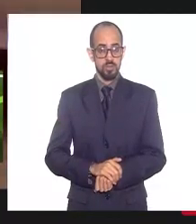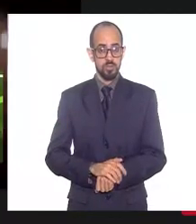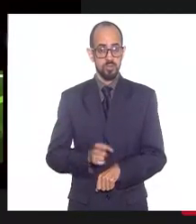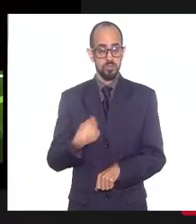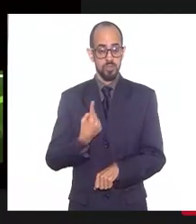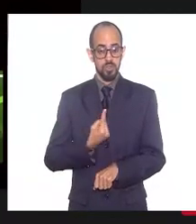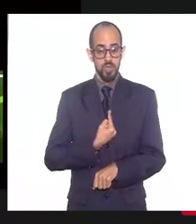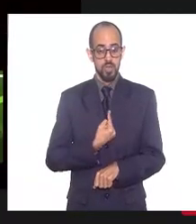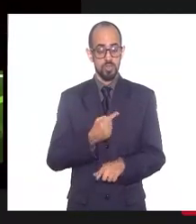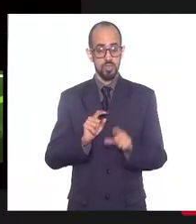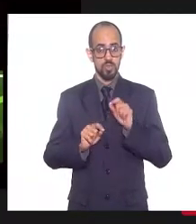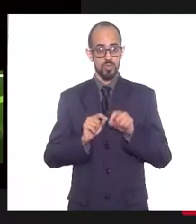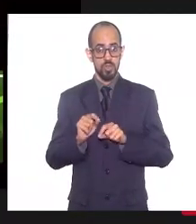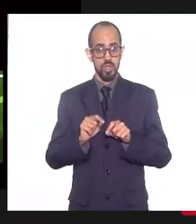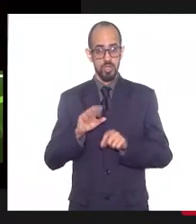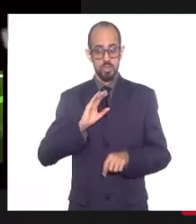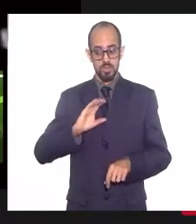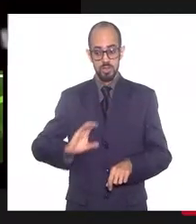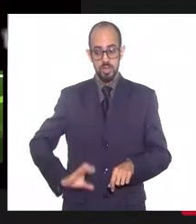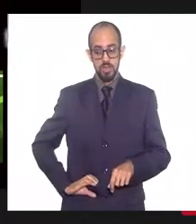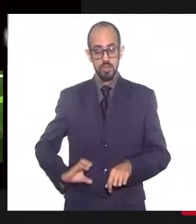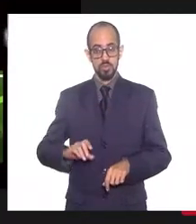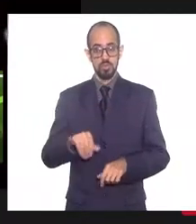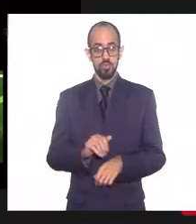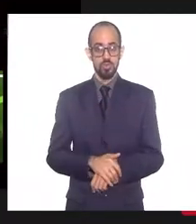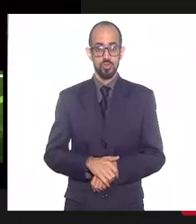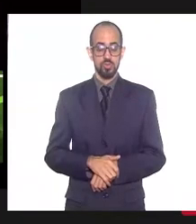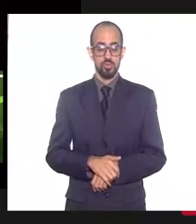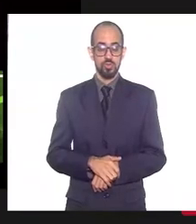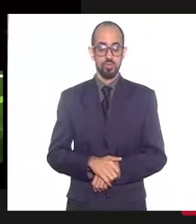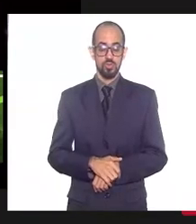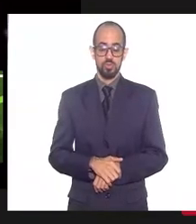nós, cidadãos,